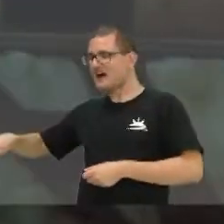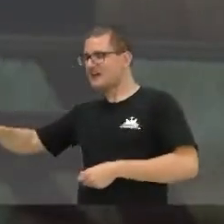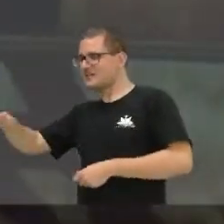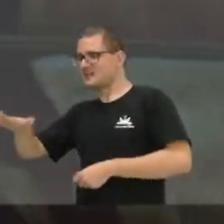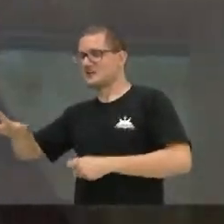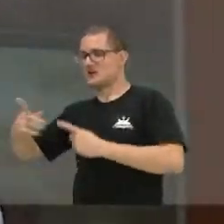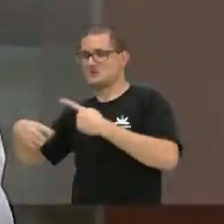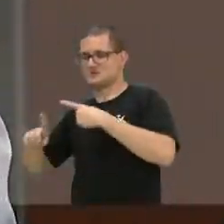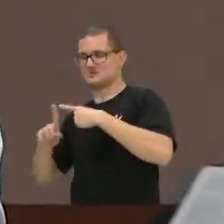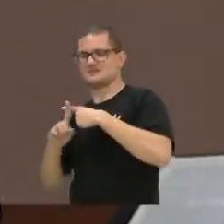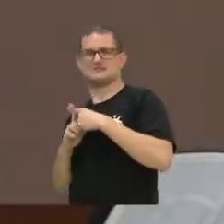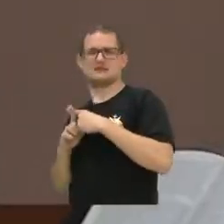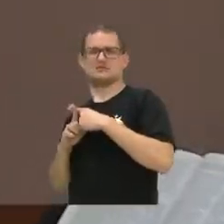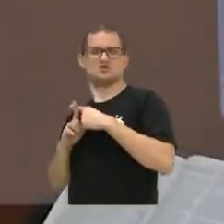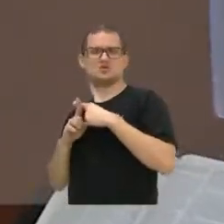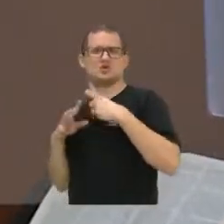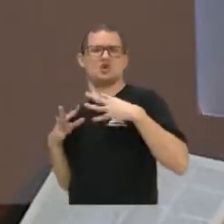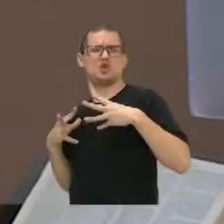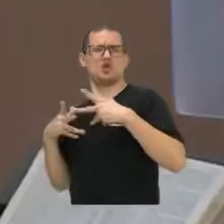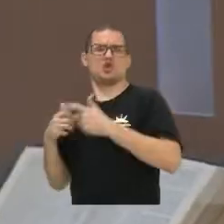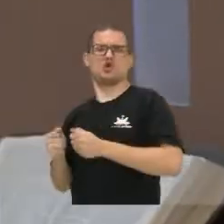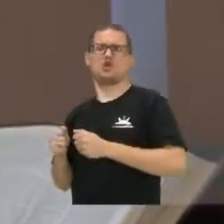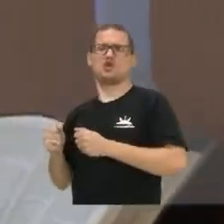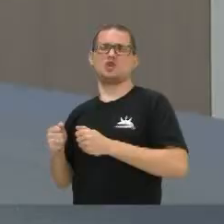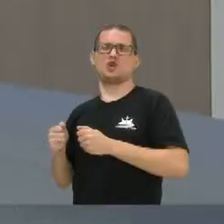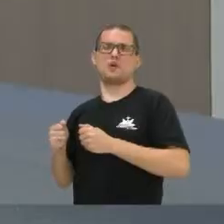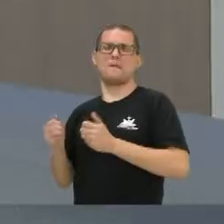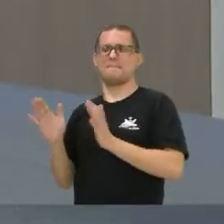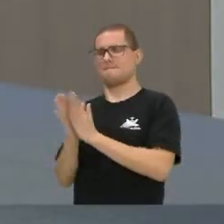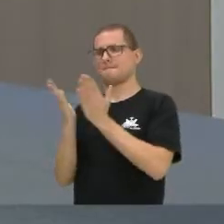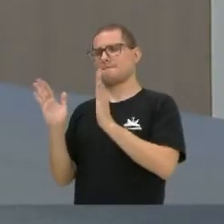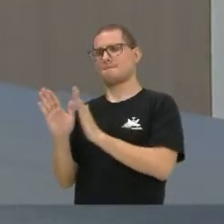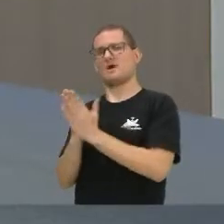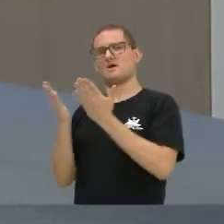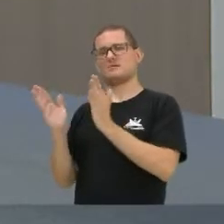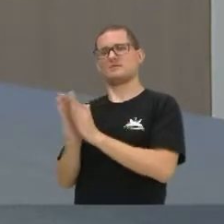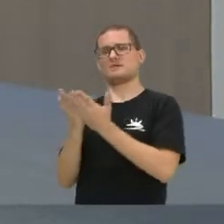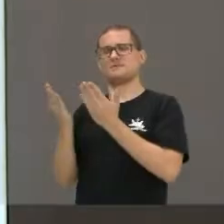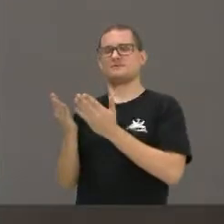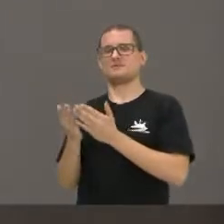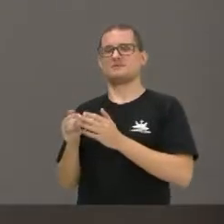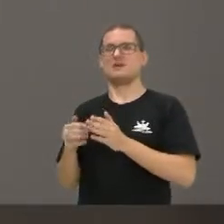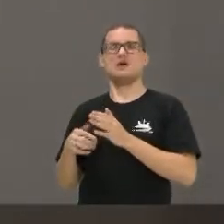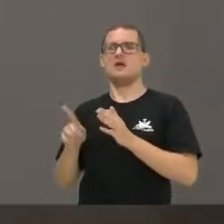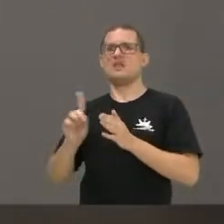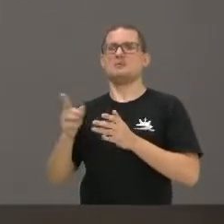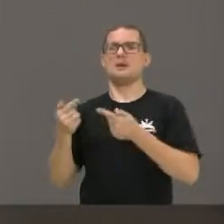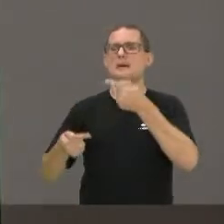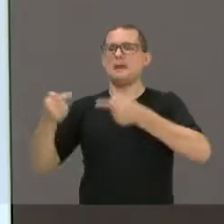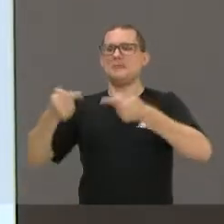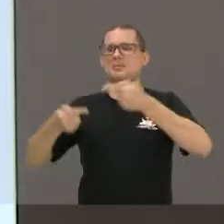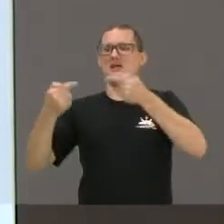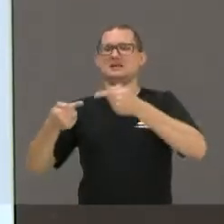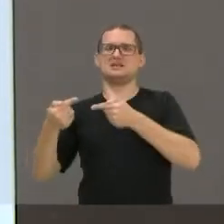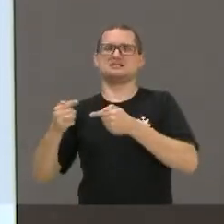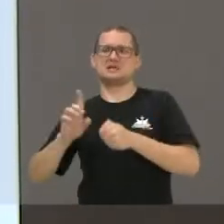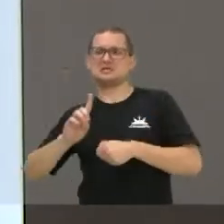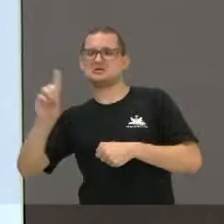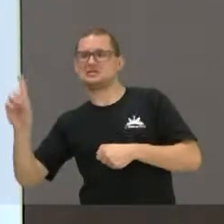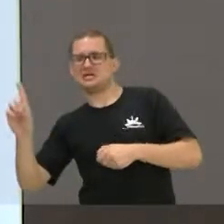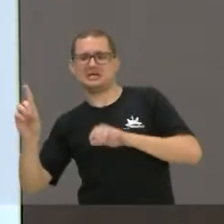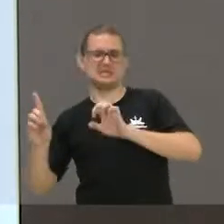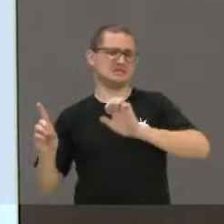sou de direita e de esquerda de nada antes que façam conclusões e alguém vá escrever qualquer coisa em